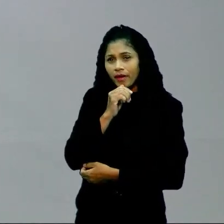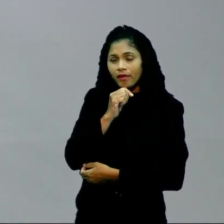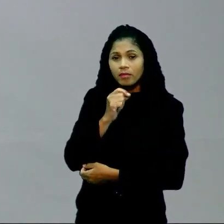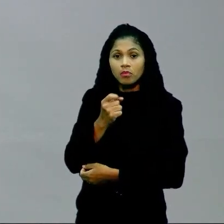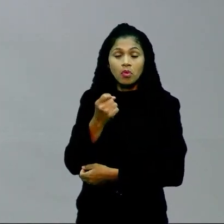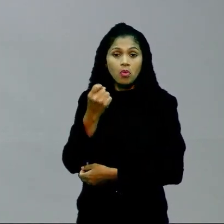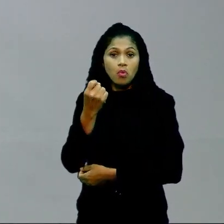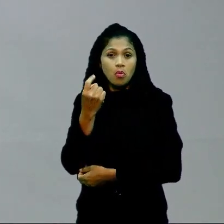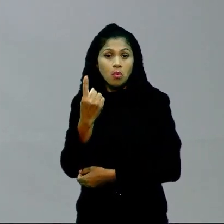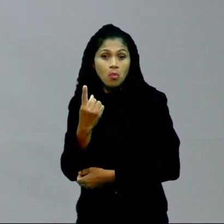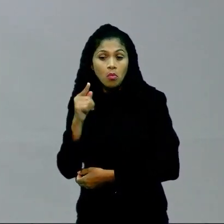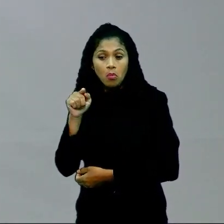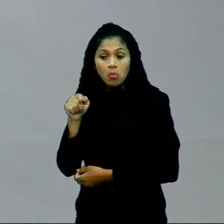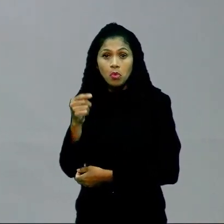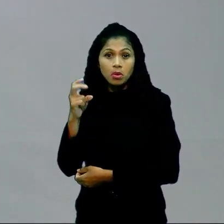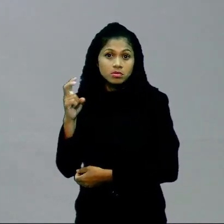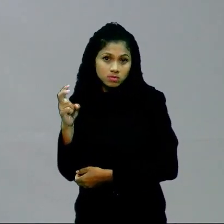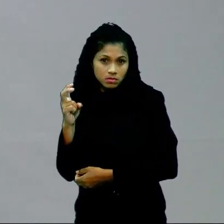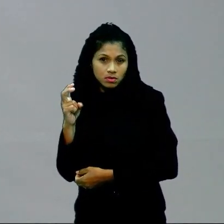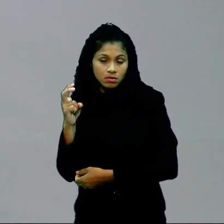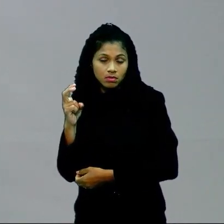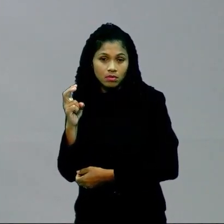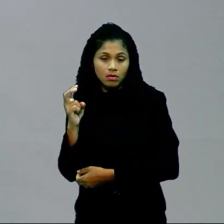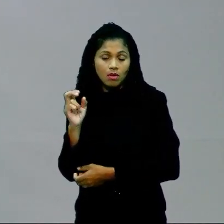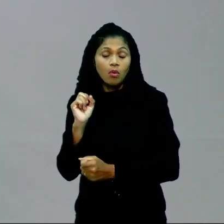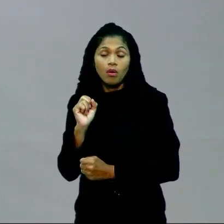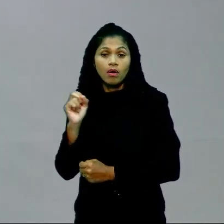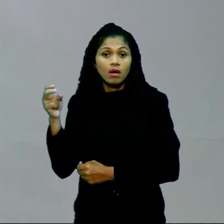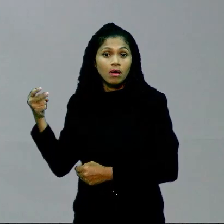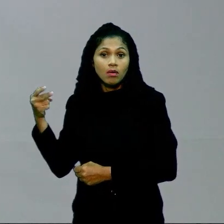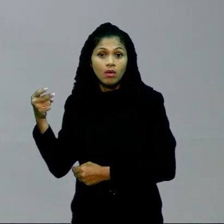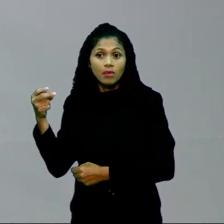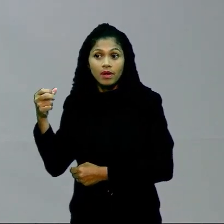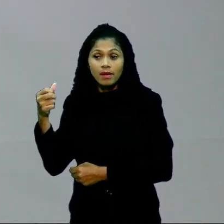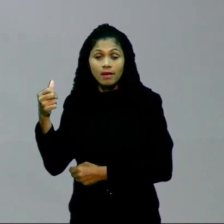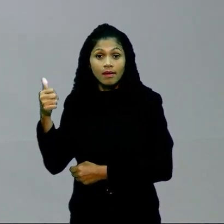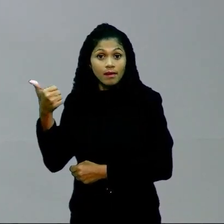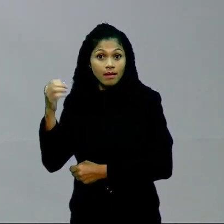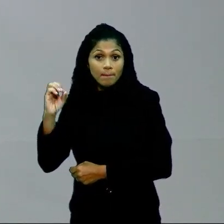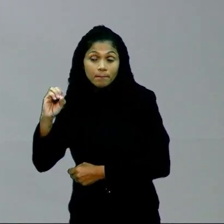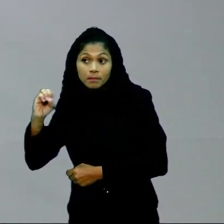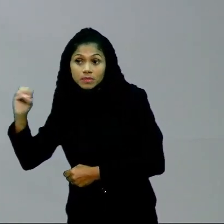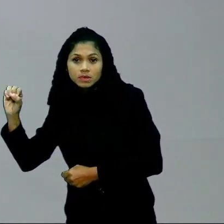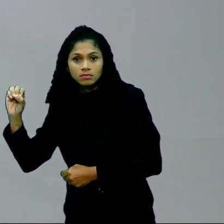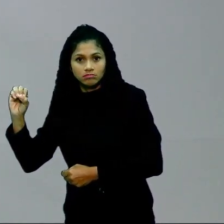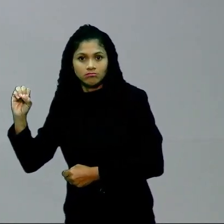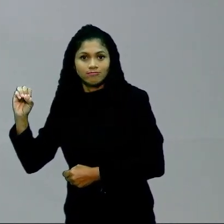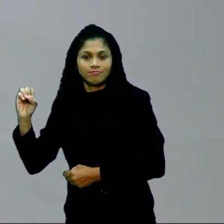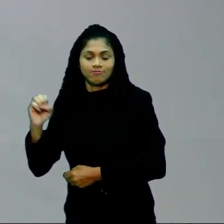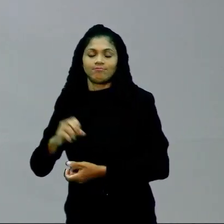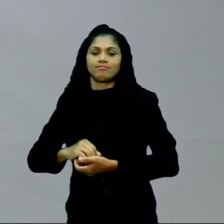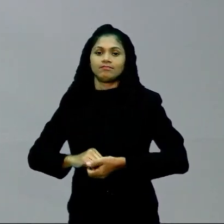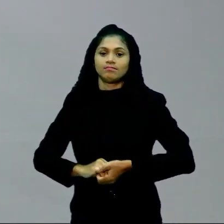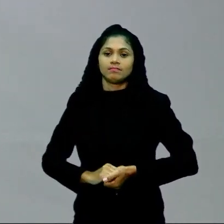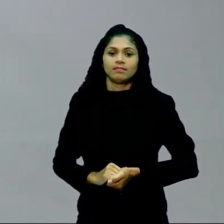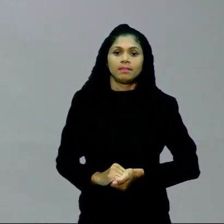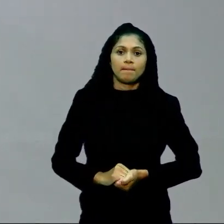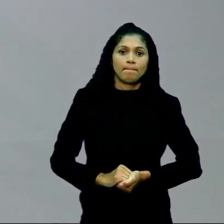1.000 é 150 ml. Naquele caso ali, ele vai escolher aquela parte. Tudo